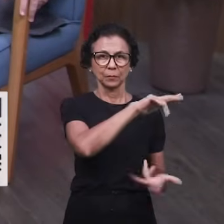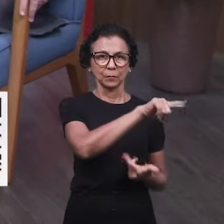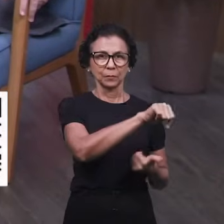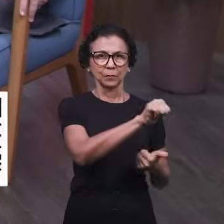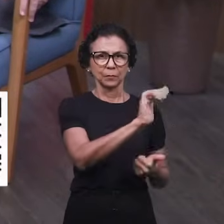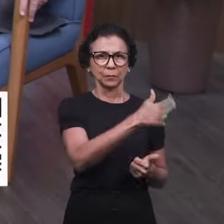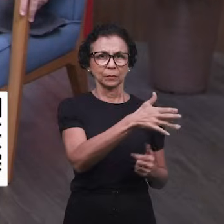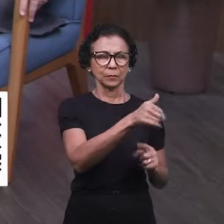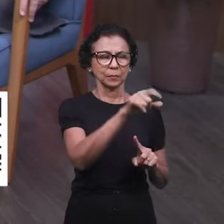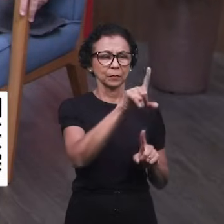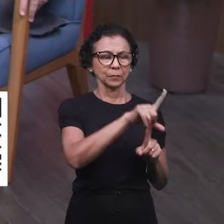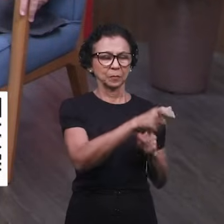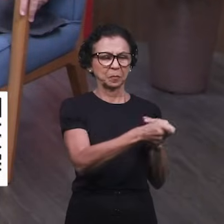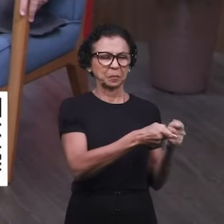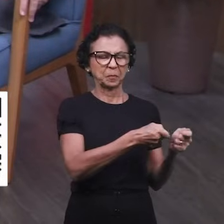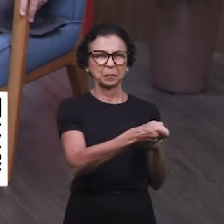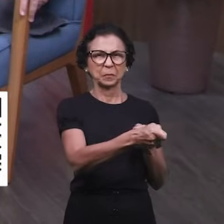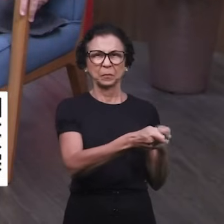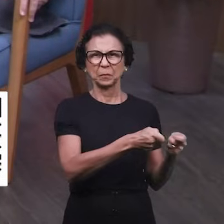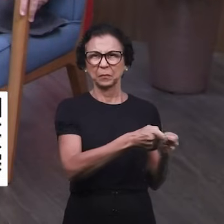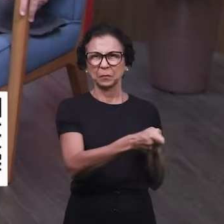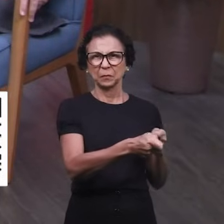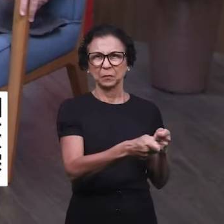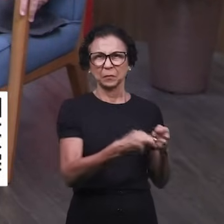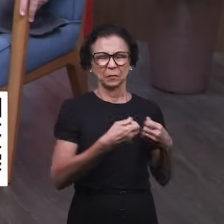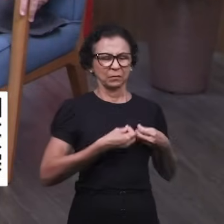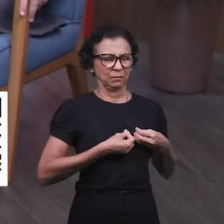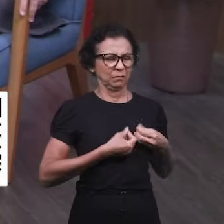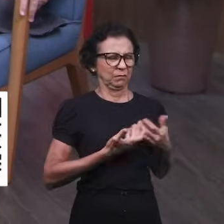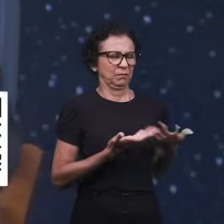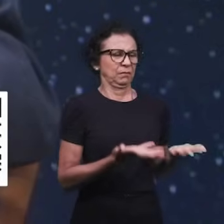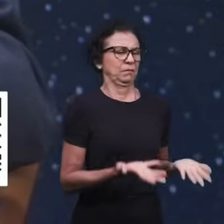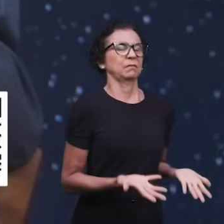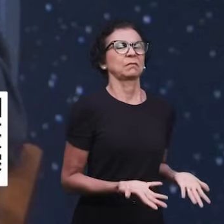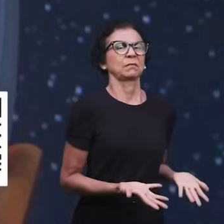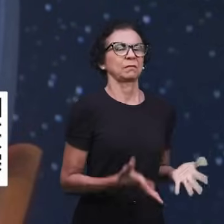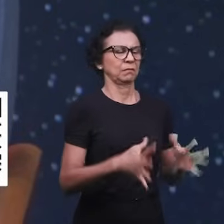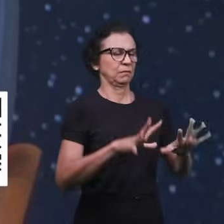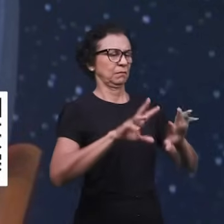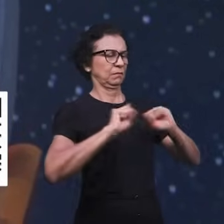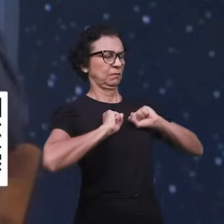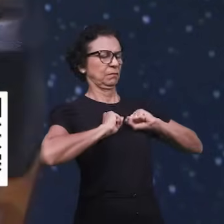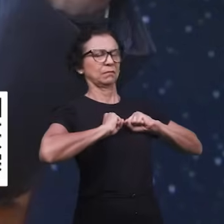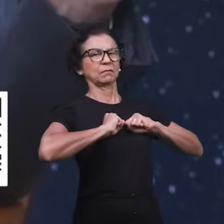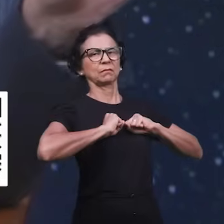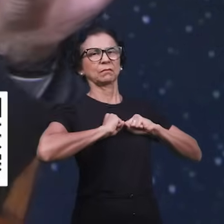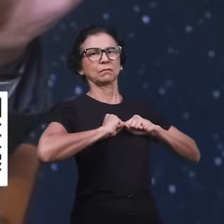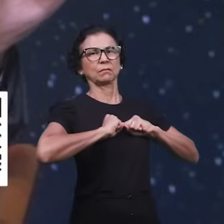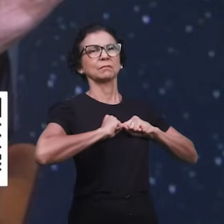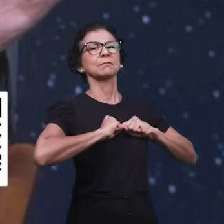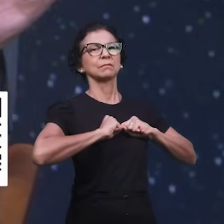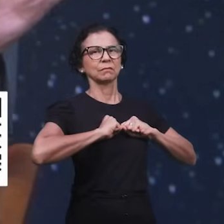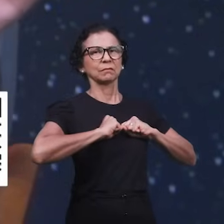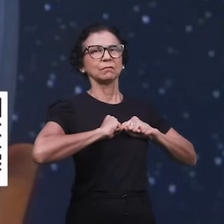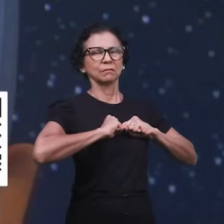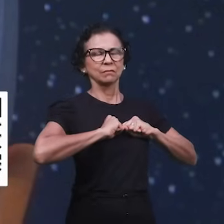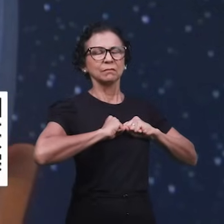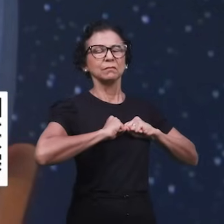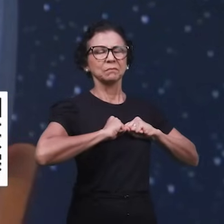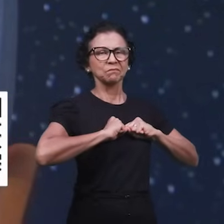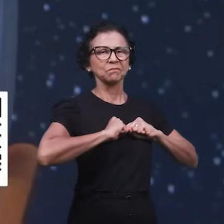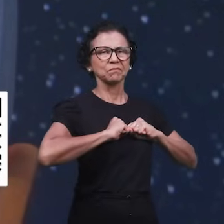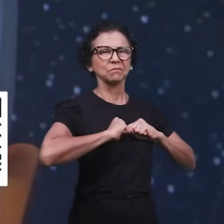no maligno. O mundo se entregou ao maligno. O mundo assumiu a sua própria posição.